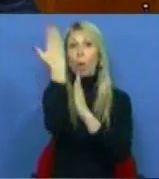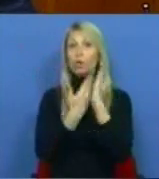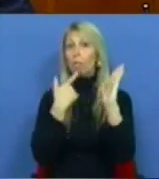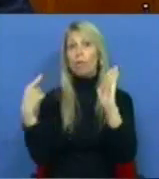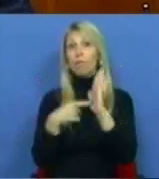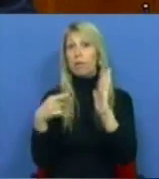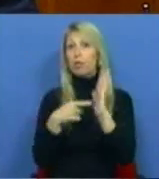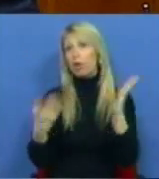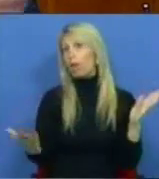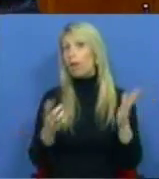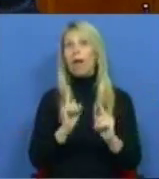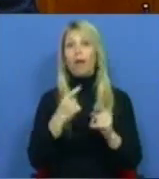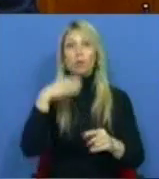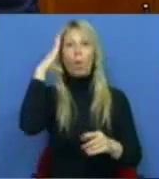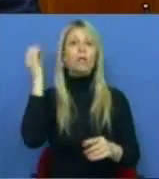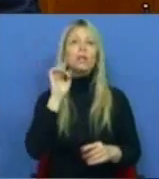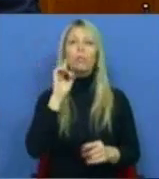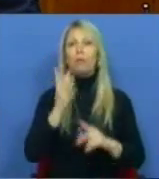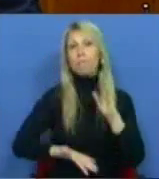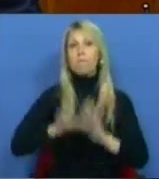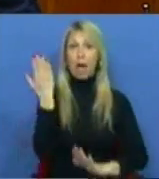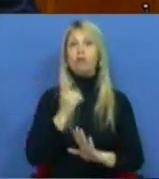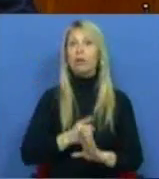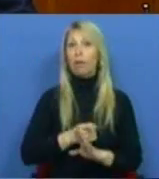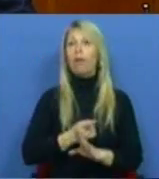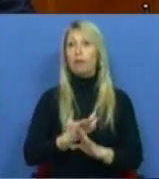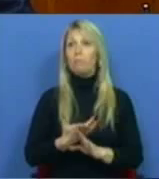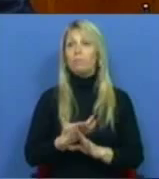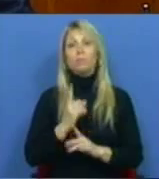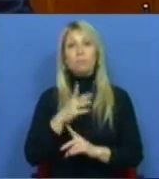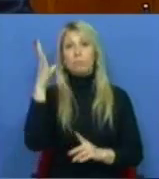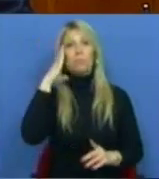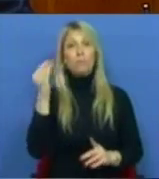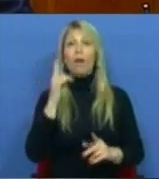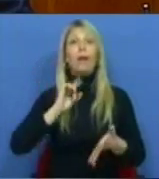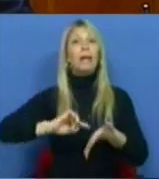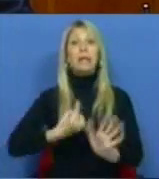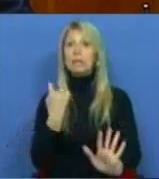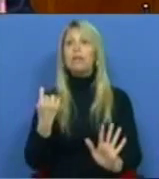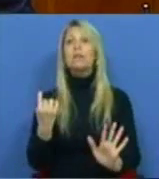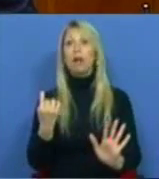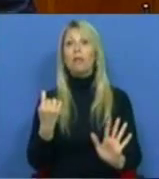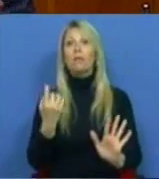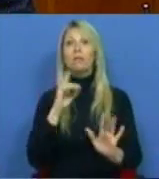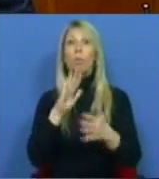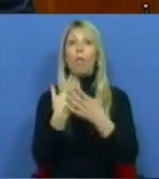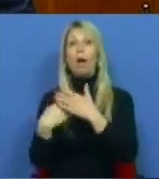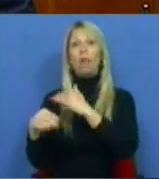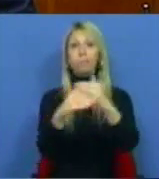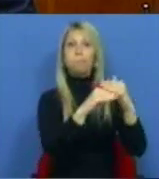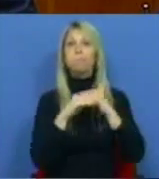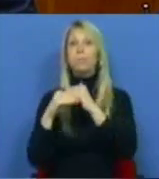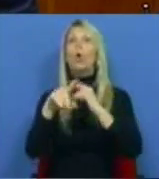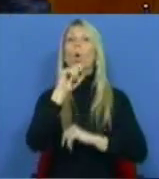que eu considero, talvez mais importante do que isso, é isso que eu considero absolutamente essencial para a igualdade de